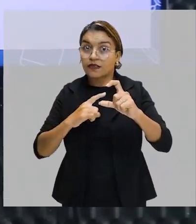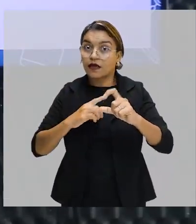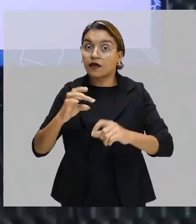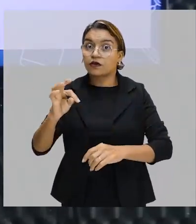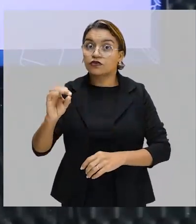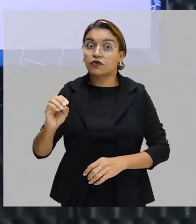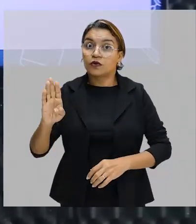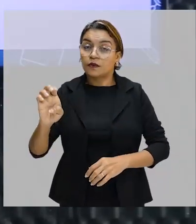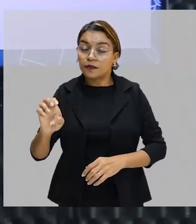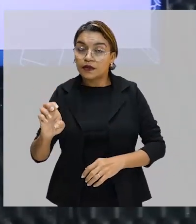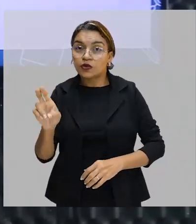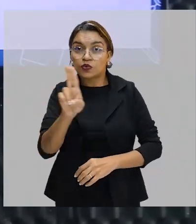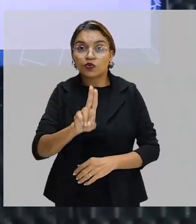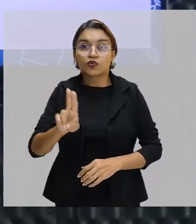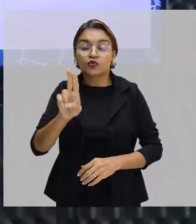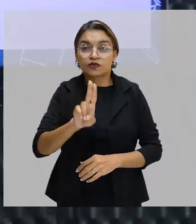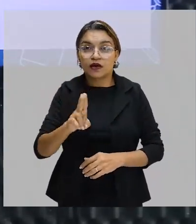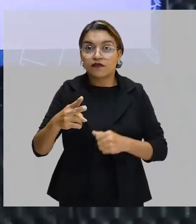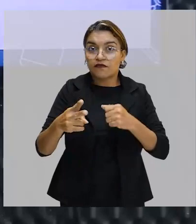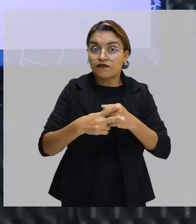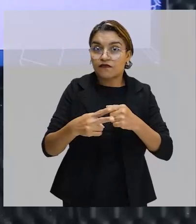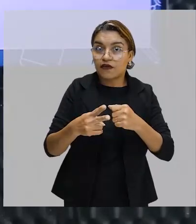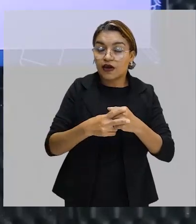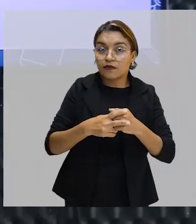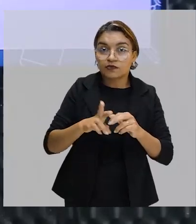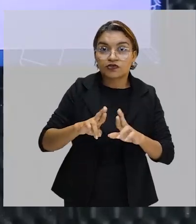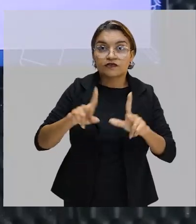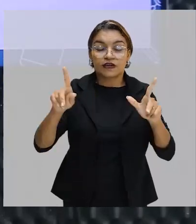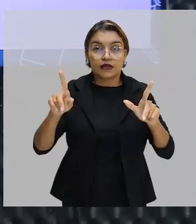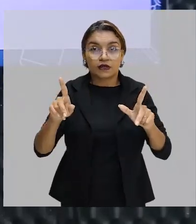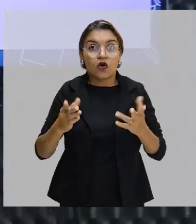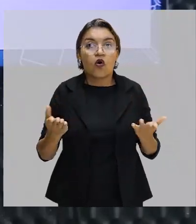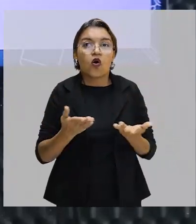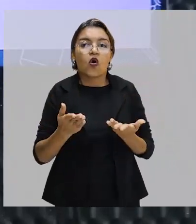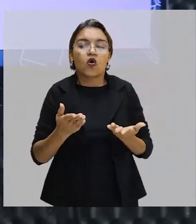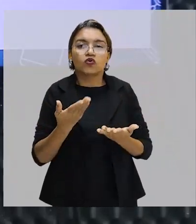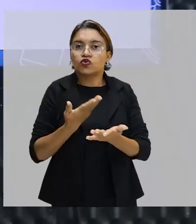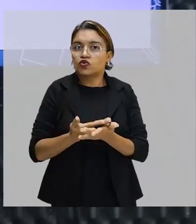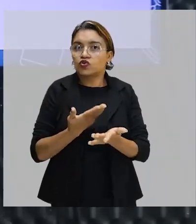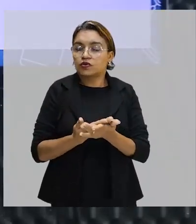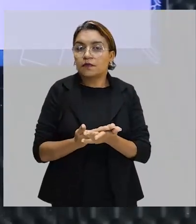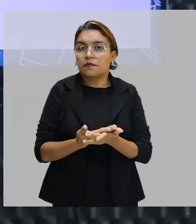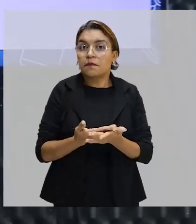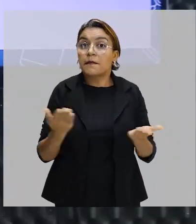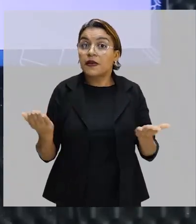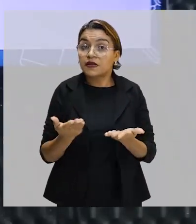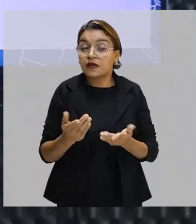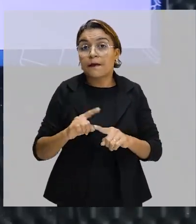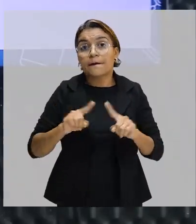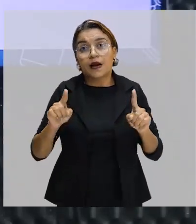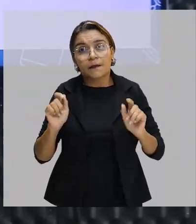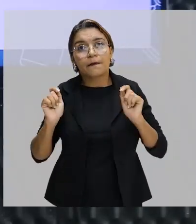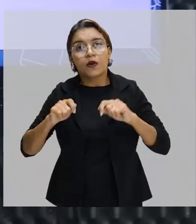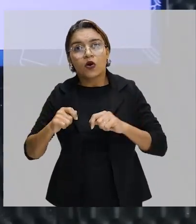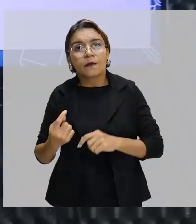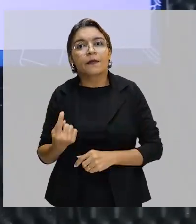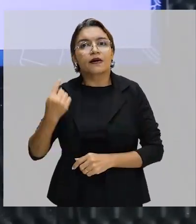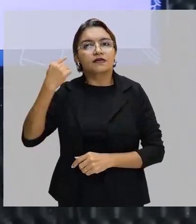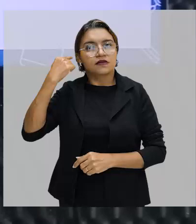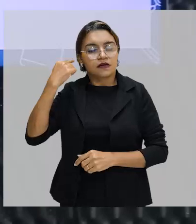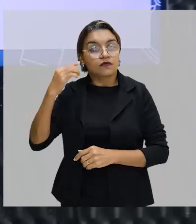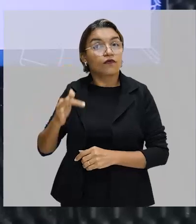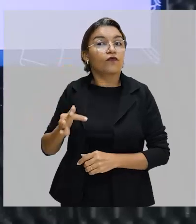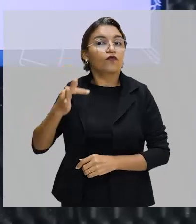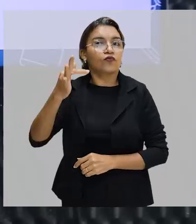em diferentes tempos verbais. Hoje nós falamos de presente, mas o verbo to be pode ser conjugado no passado, no futuro,